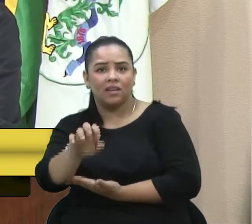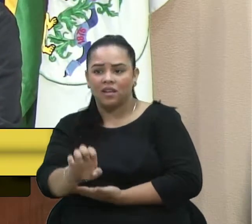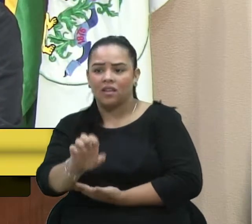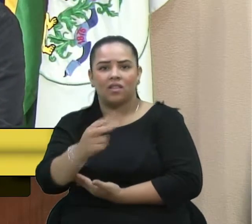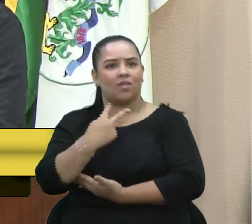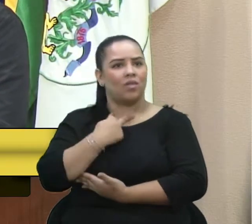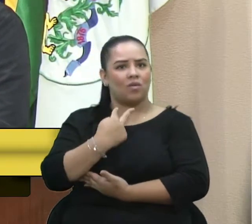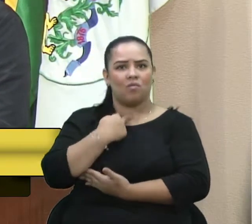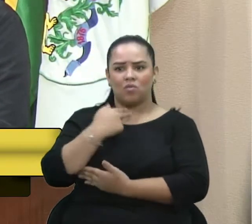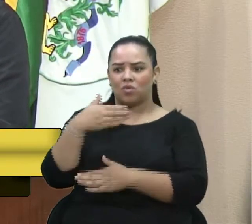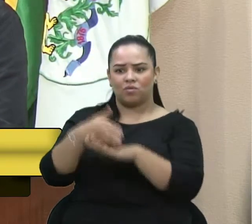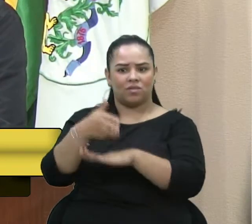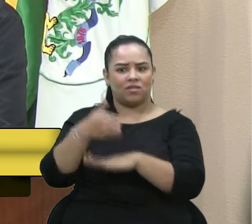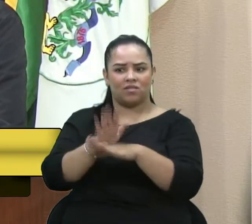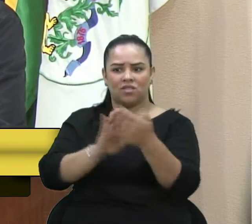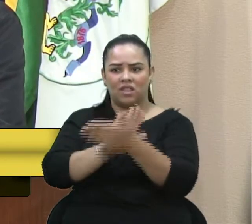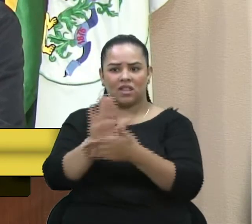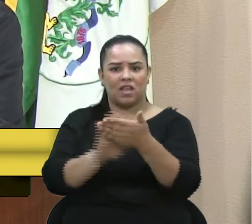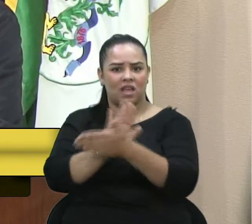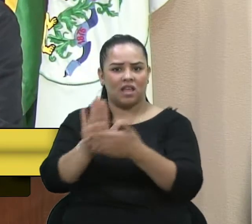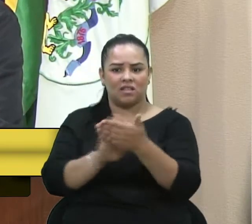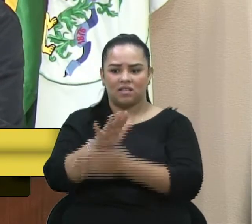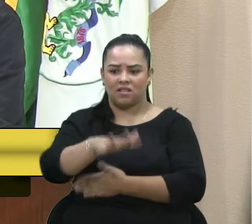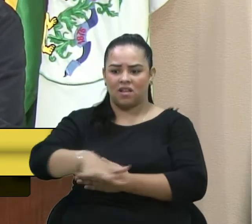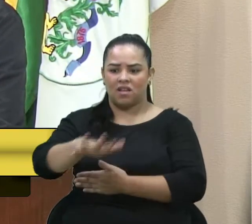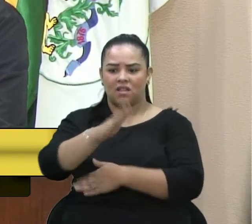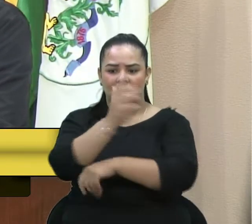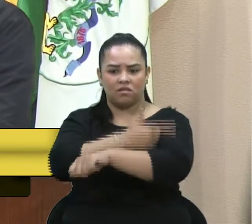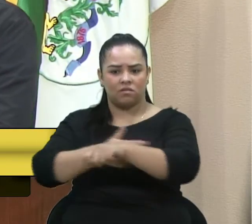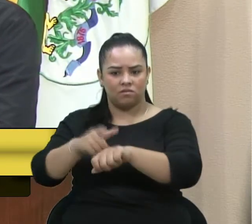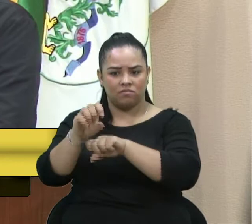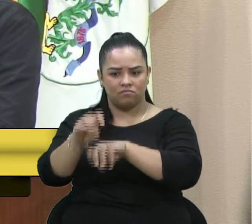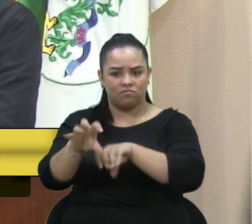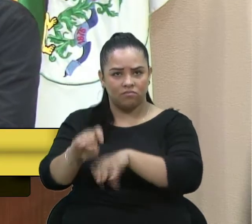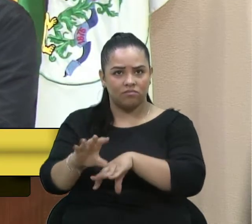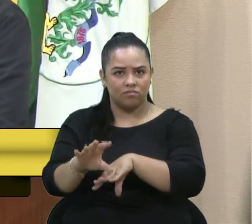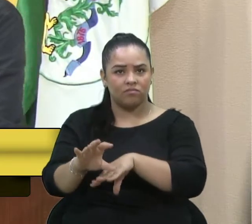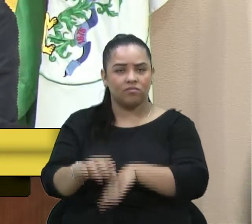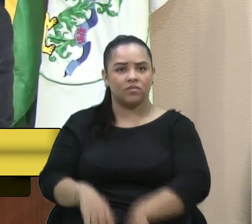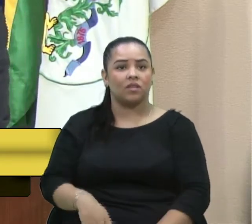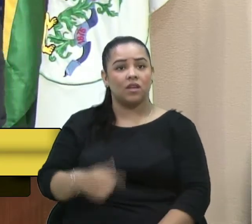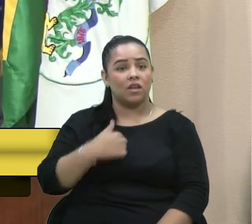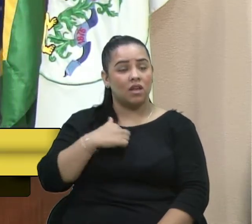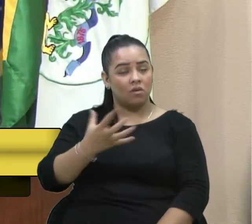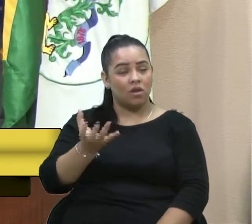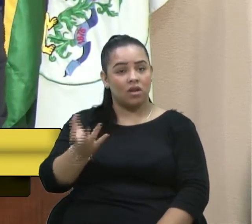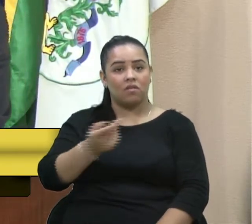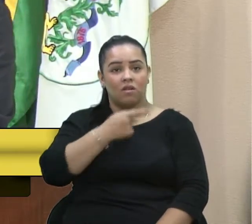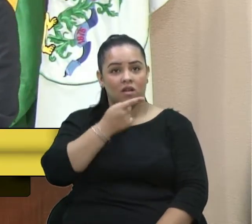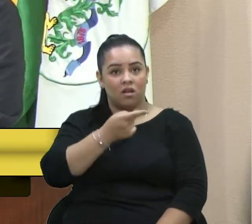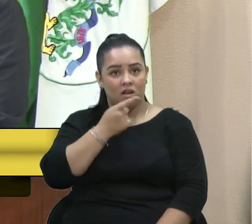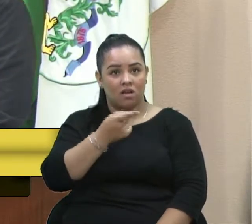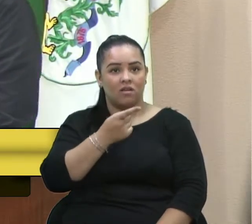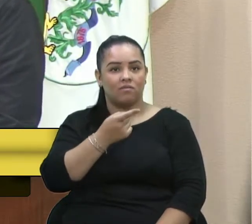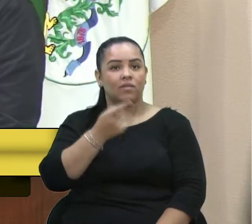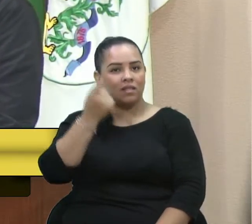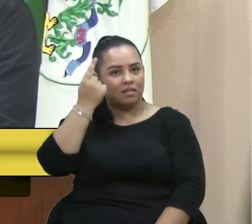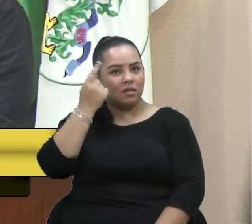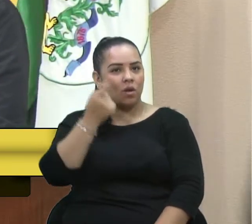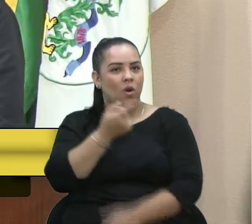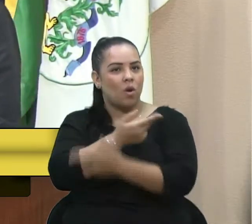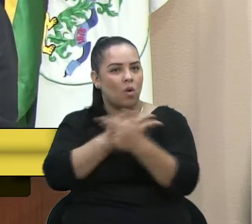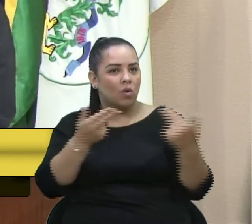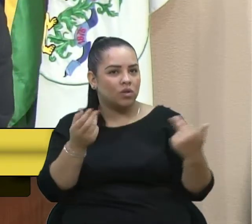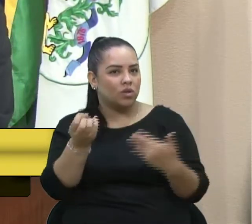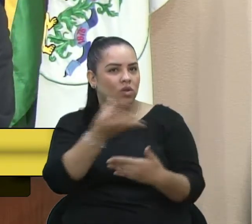de qualquer instância ligada à educação. E aqui eu quero trazer, caros colegas, novidades sobre o caso. Quando a gente